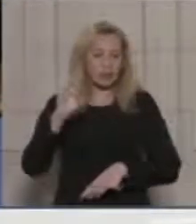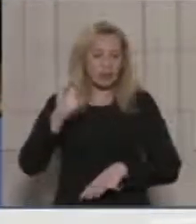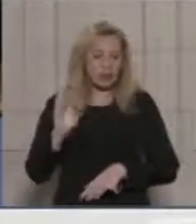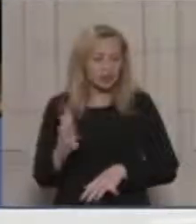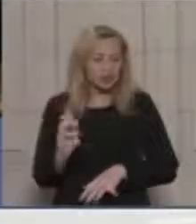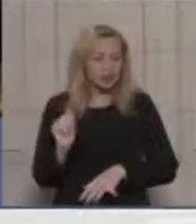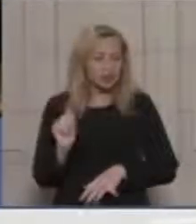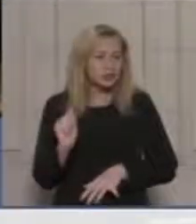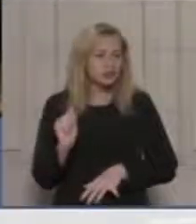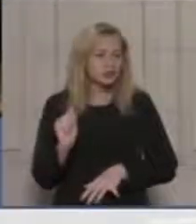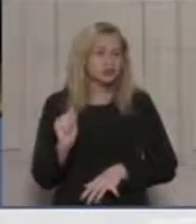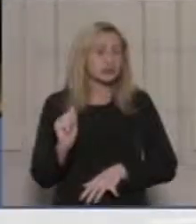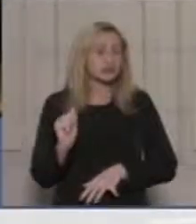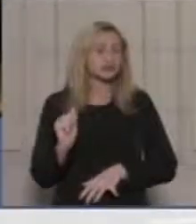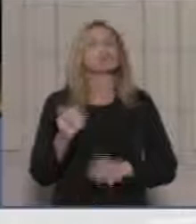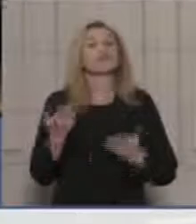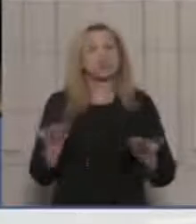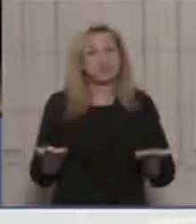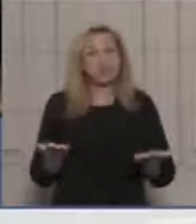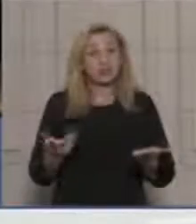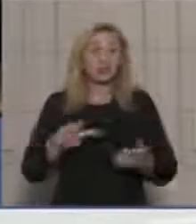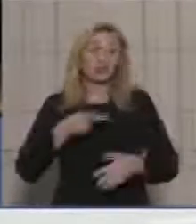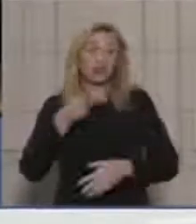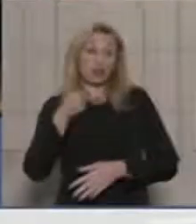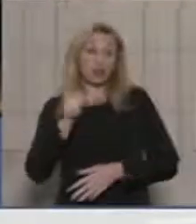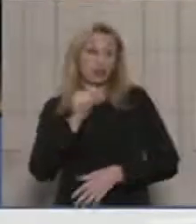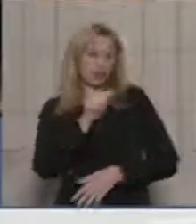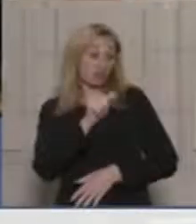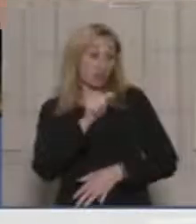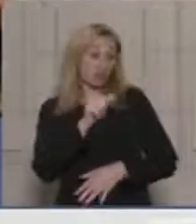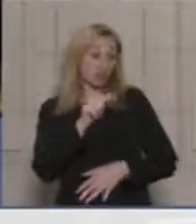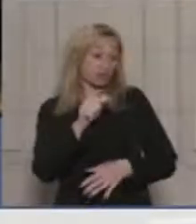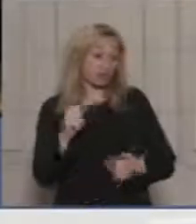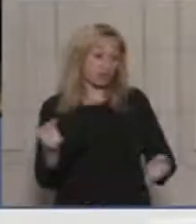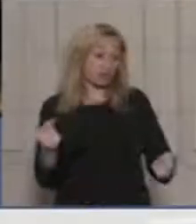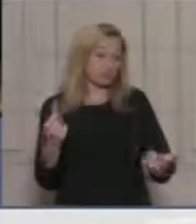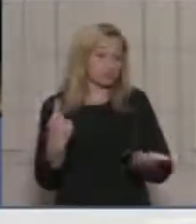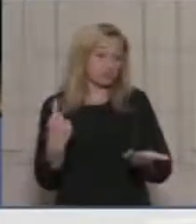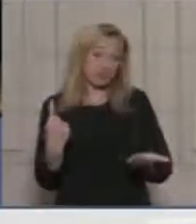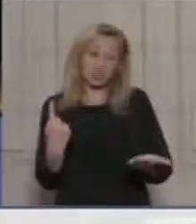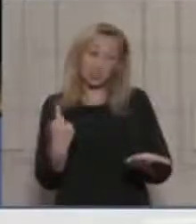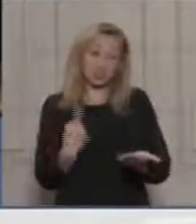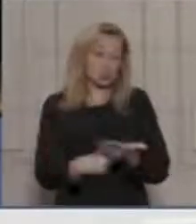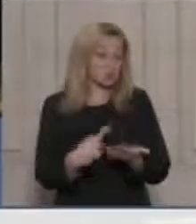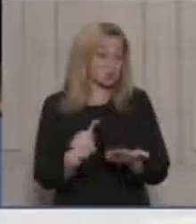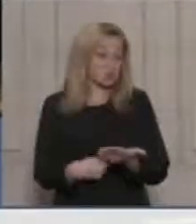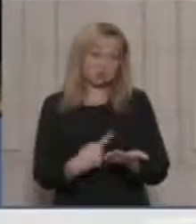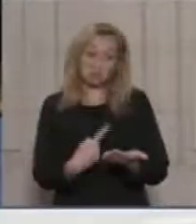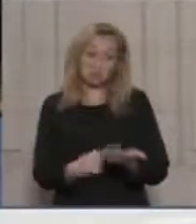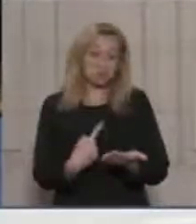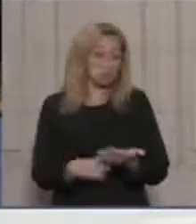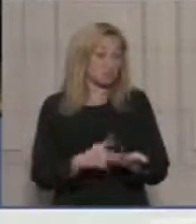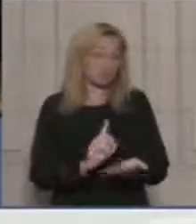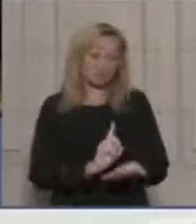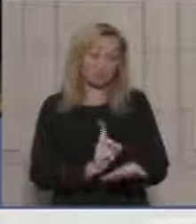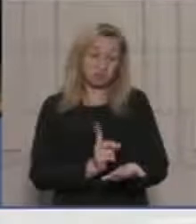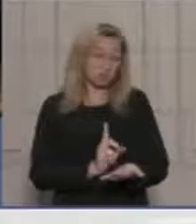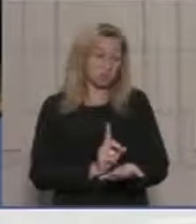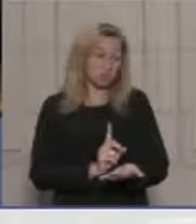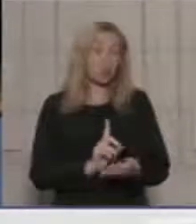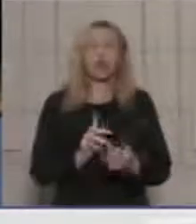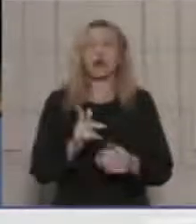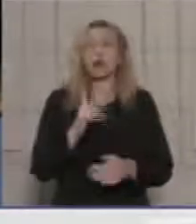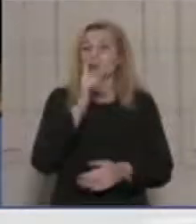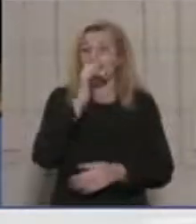inclusive insinuando que ele não faz acordo espúrio, como se ele fosse receber um